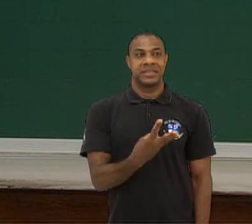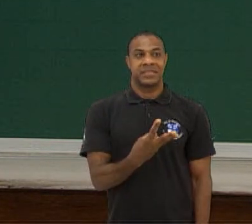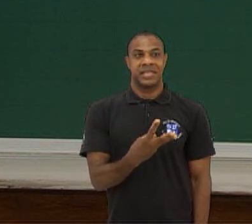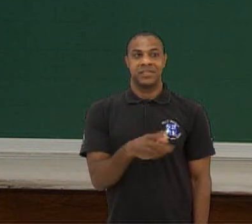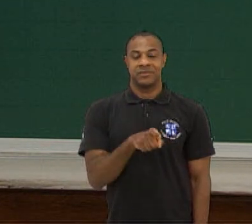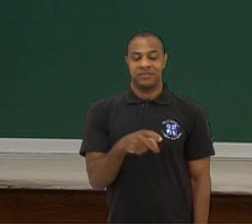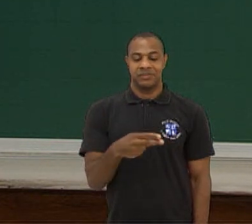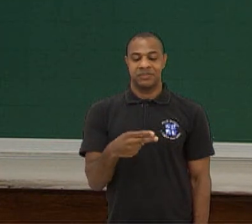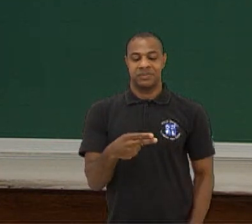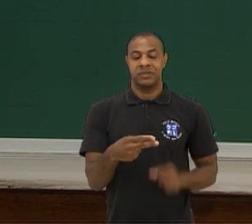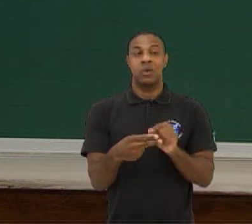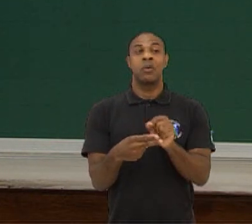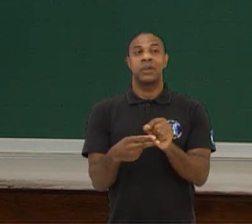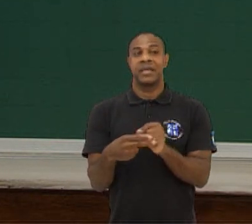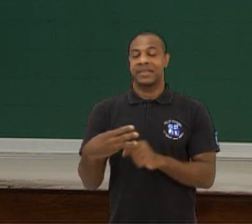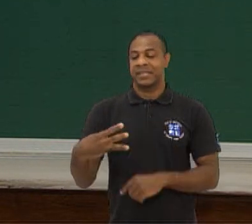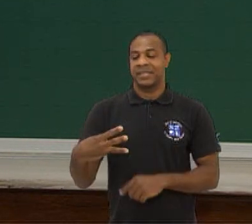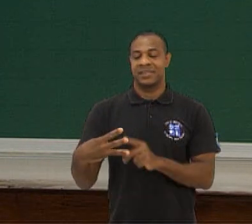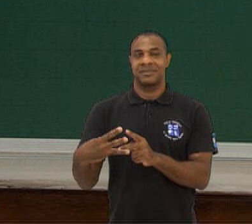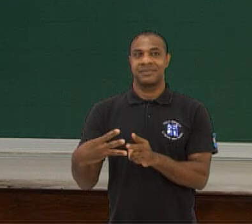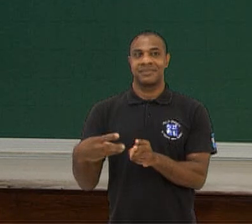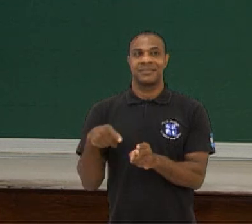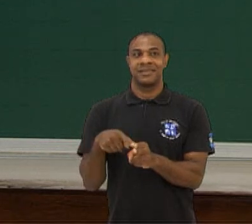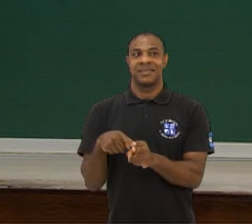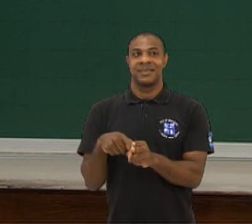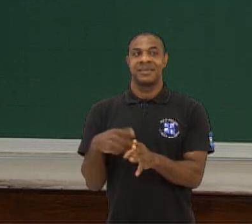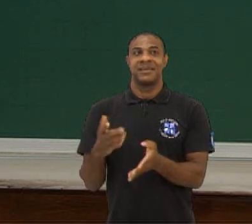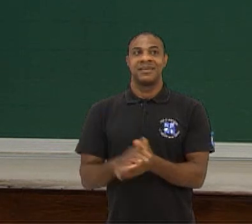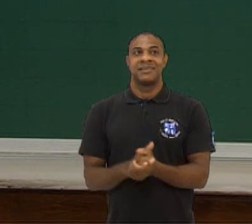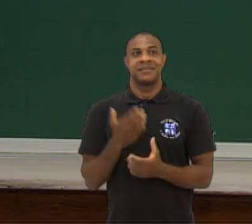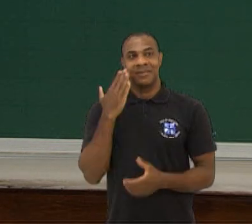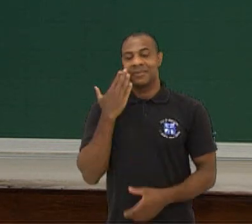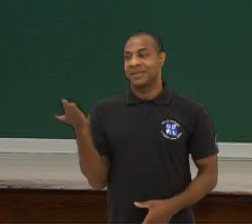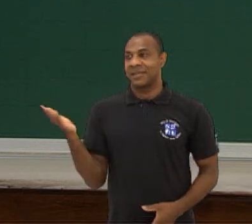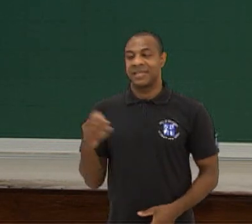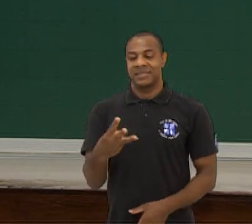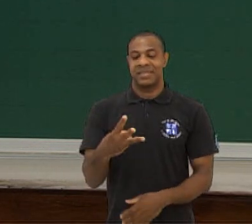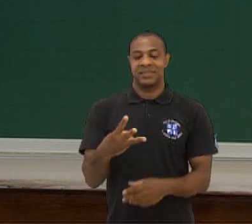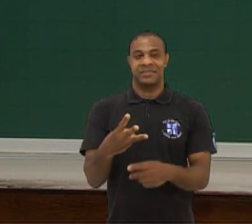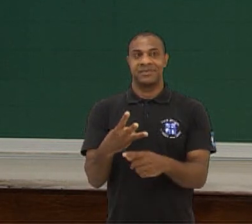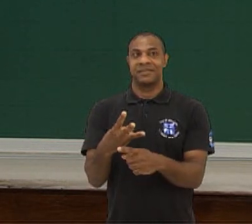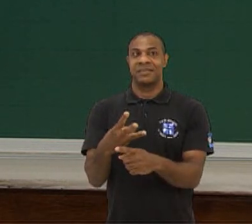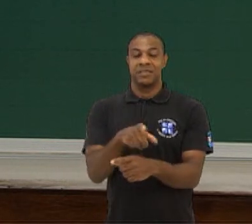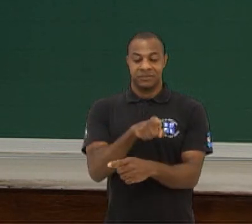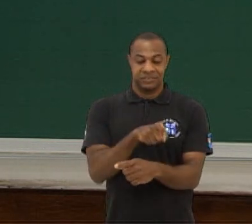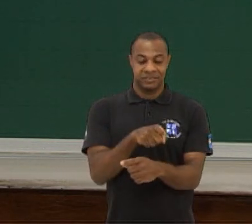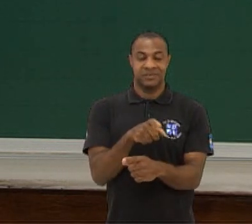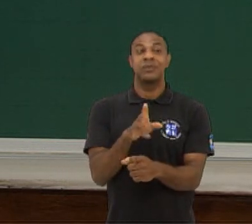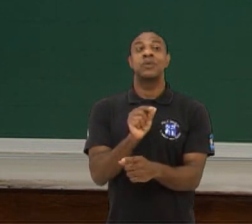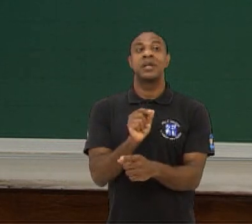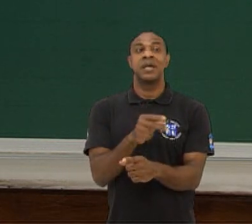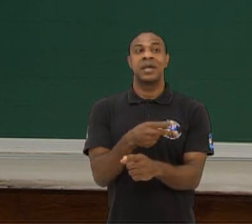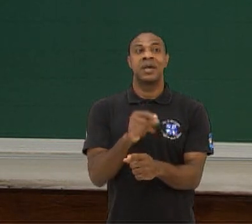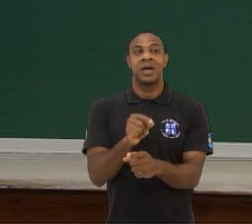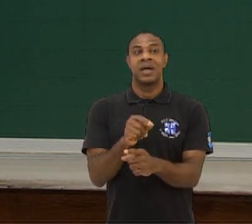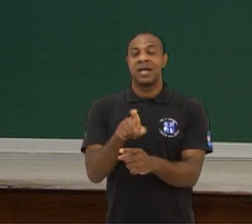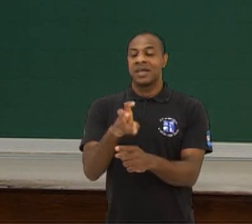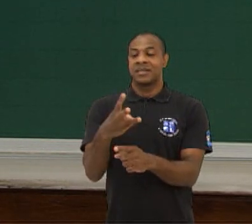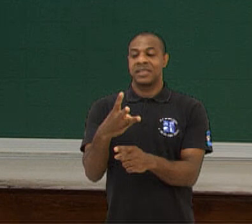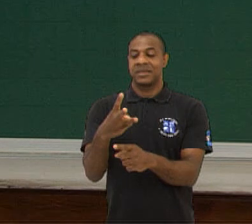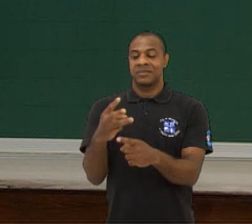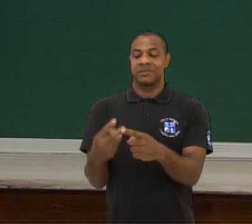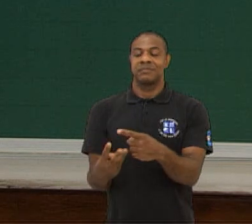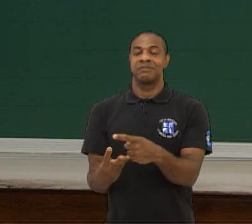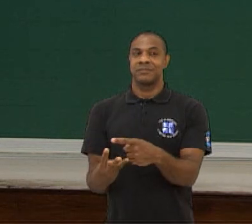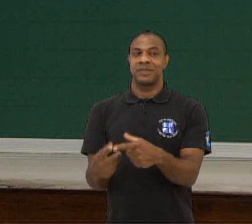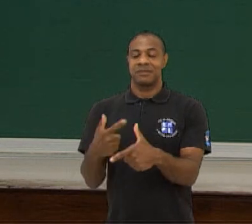por 3. Então, 3 dividido por 3, 1. Tá? Então, a resposta da letra A deu 1. Será